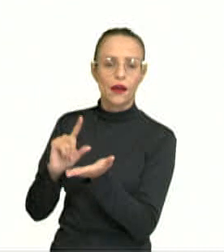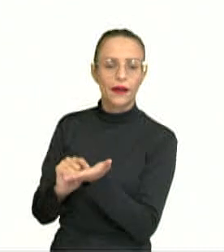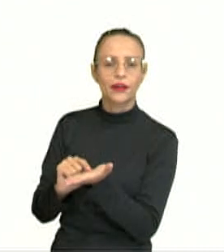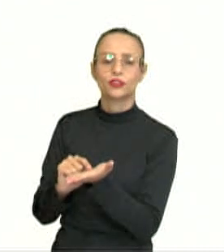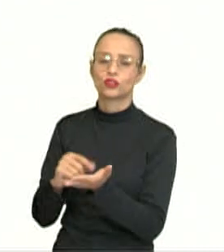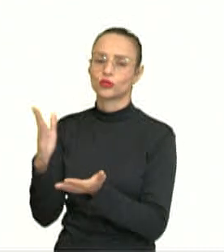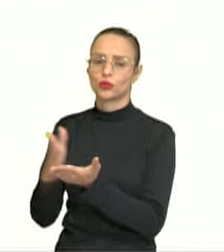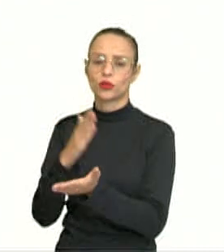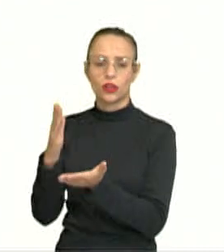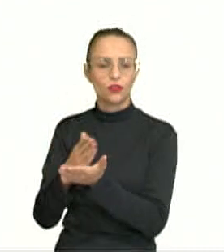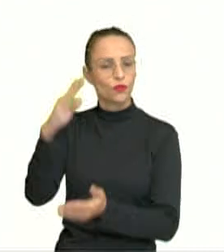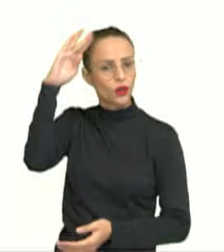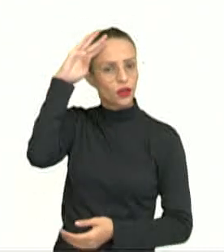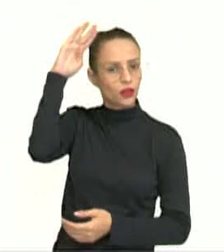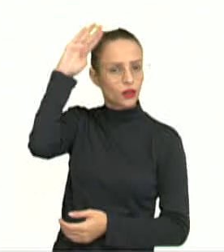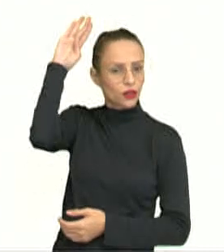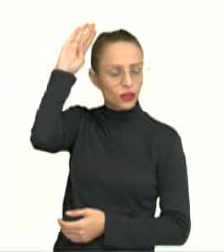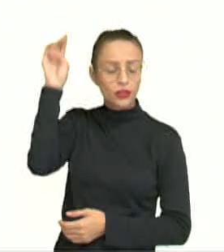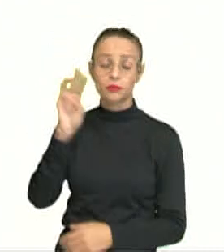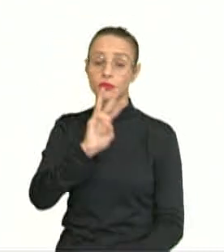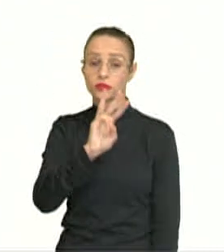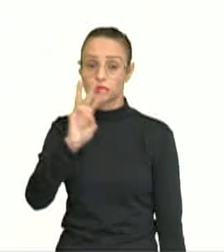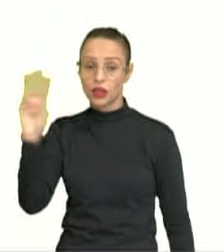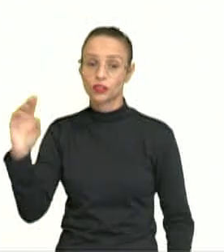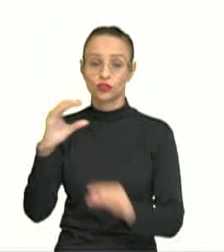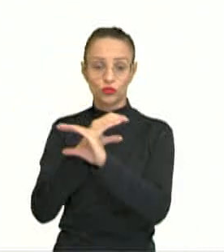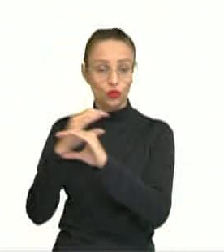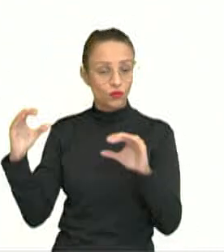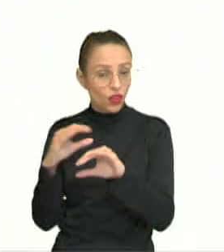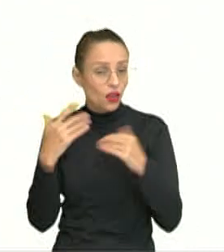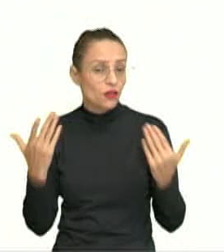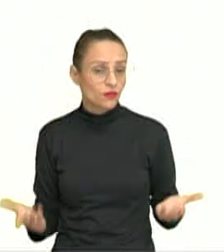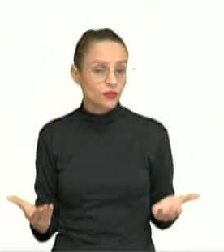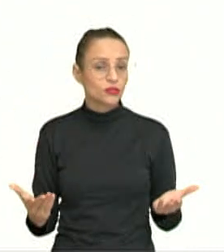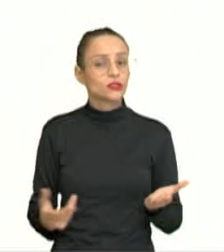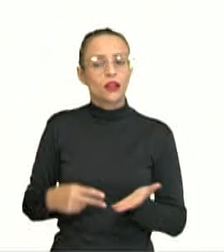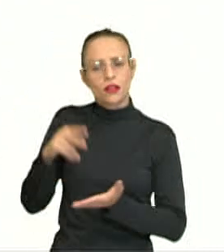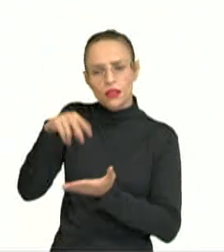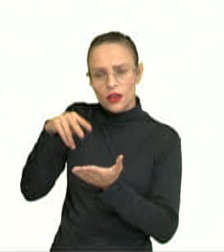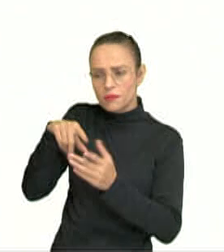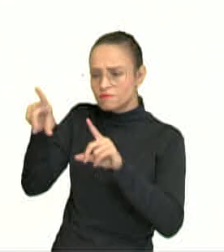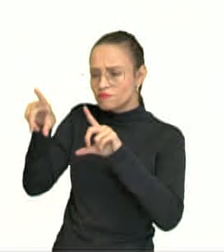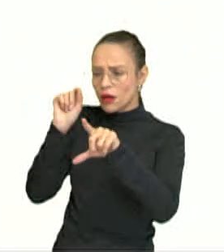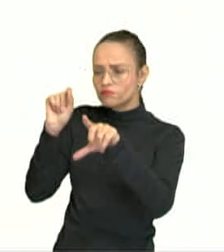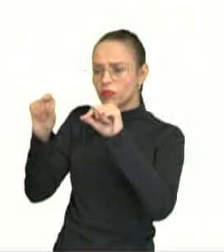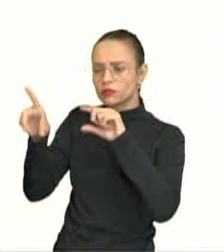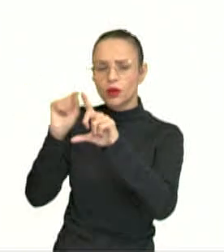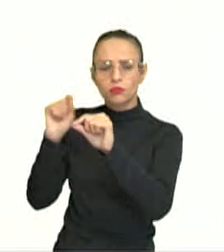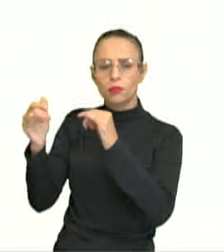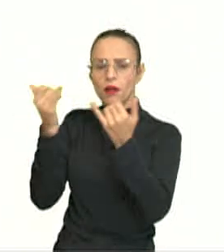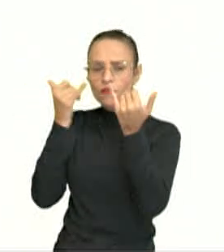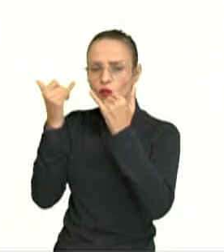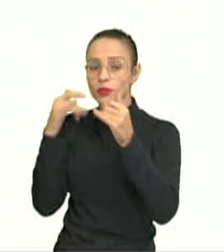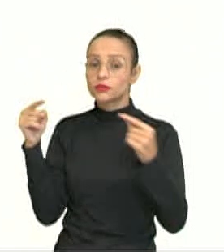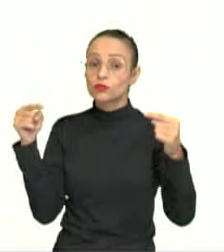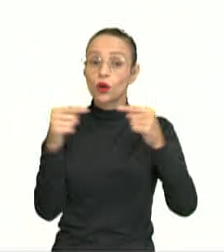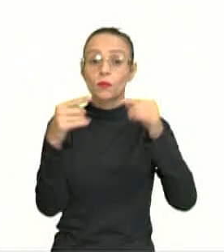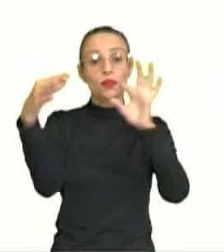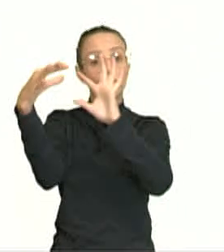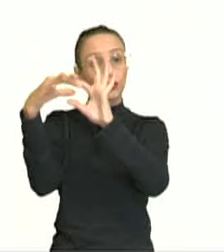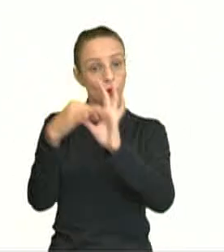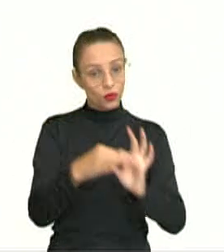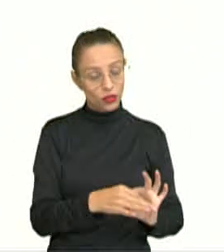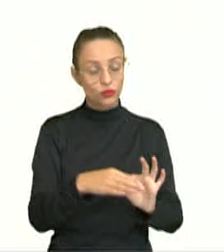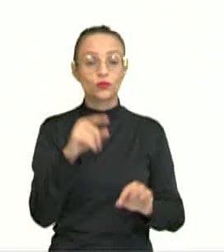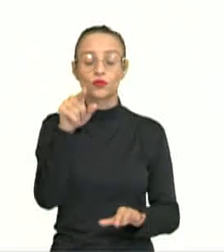livros acadêmicos, sites confiáveis e referenciáveis. Ler, selecionar informações de acordo com o contexto. Então, quando você